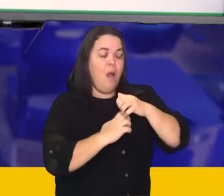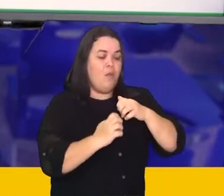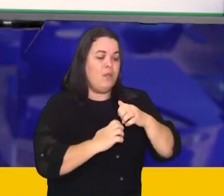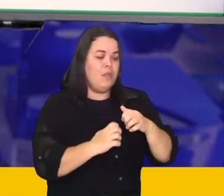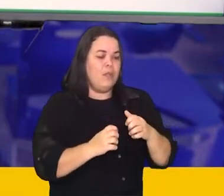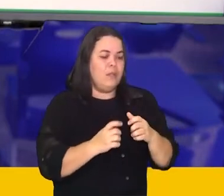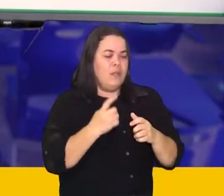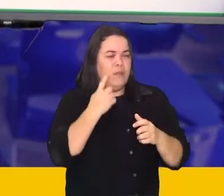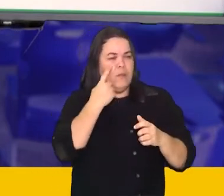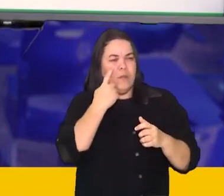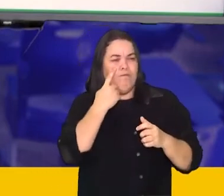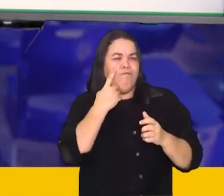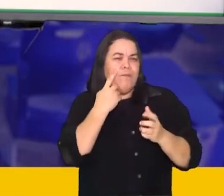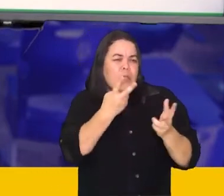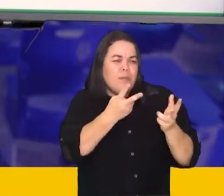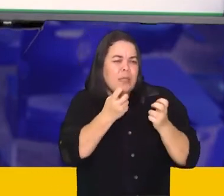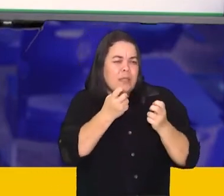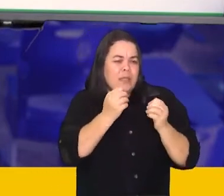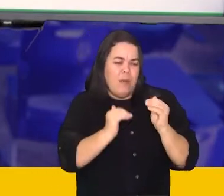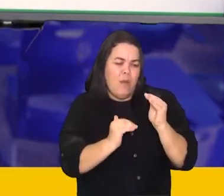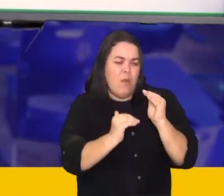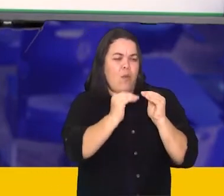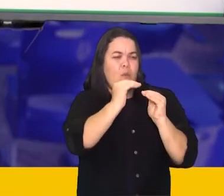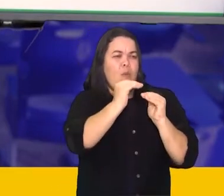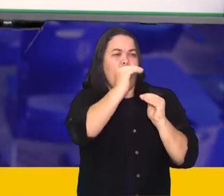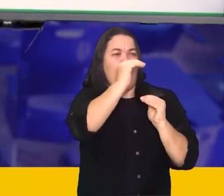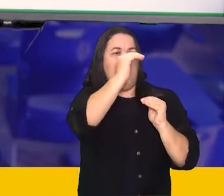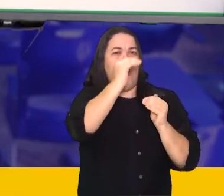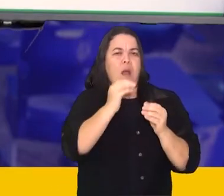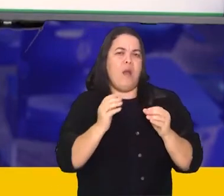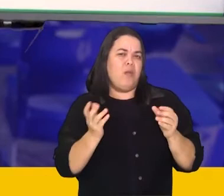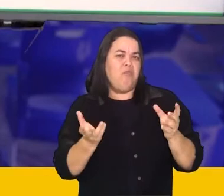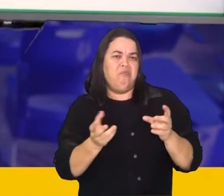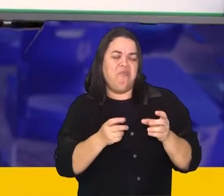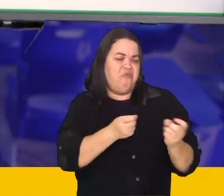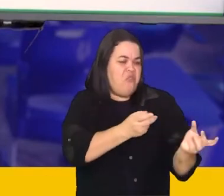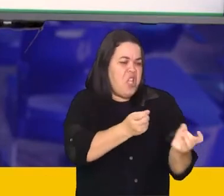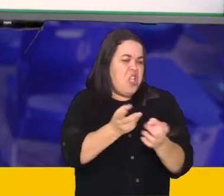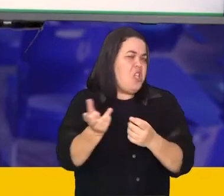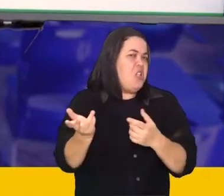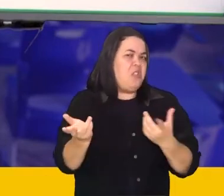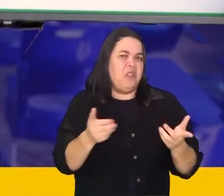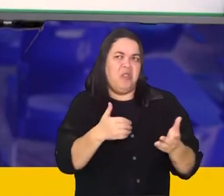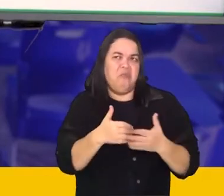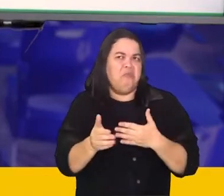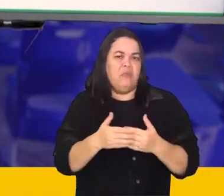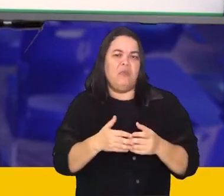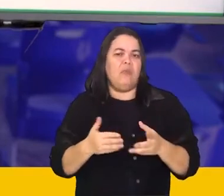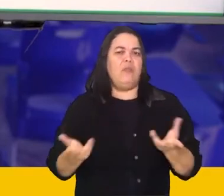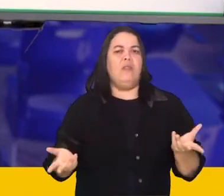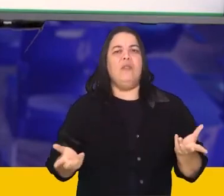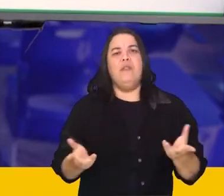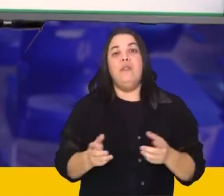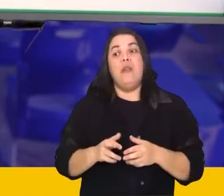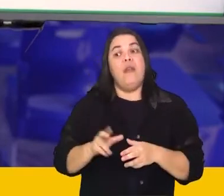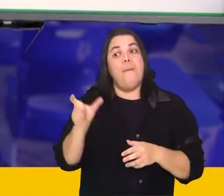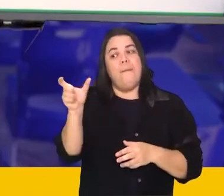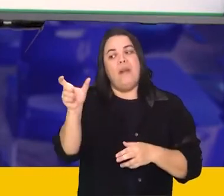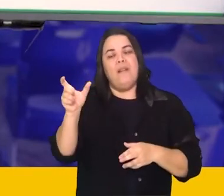mede quantias, quantidade, né? Massa, peso ali, já é uma outra palavra.